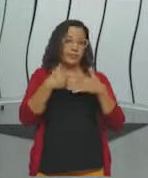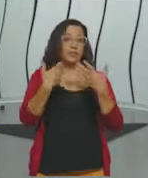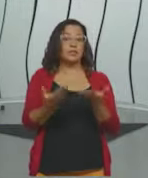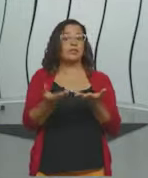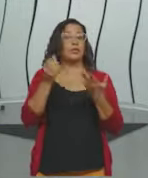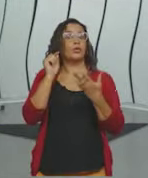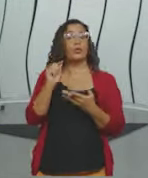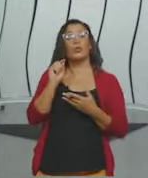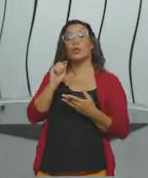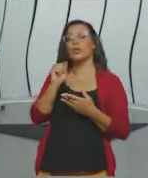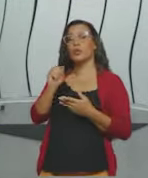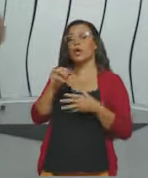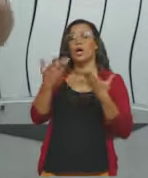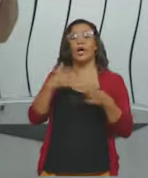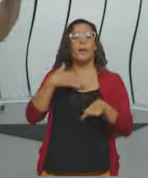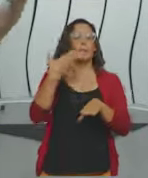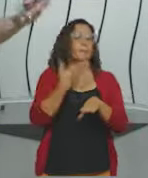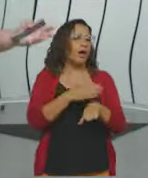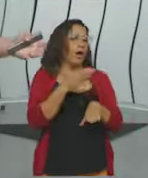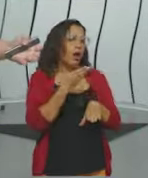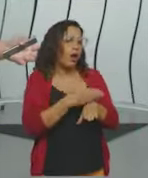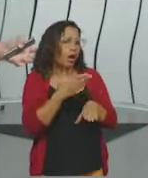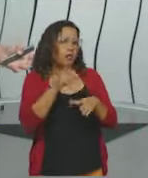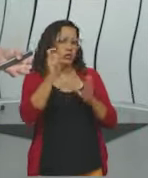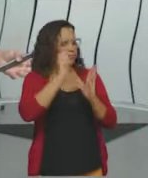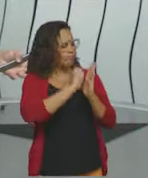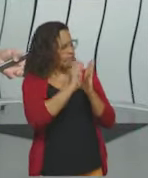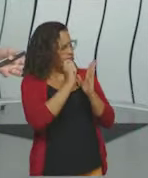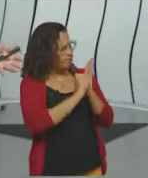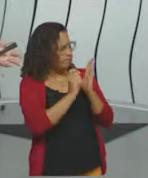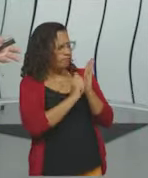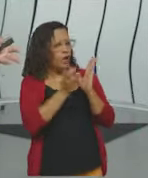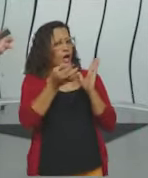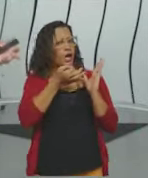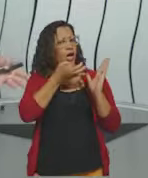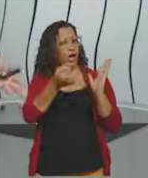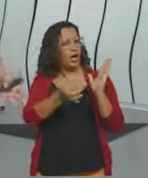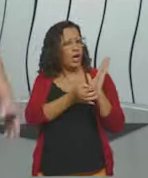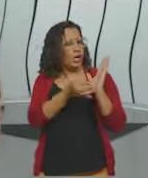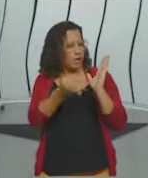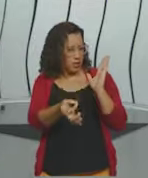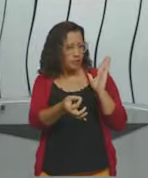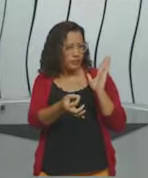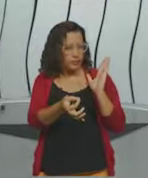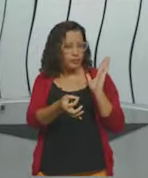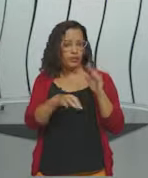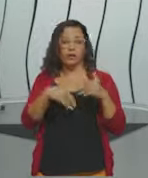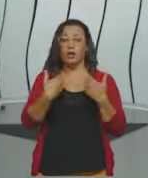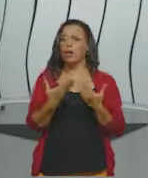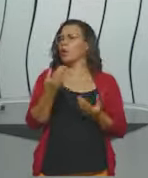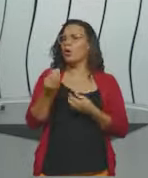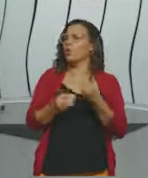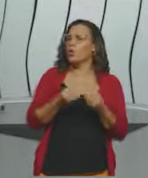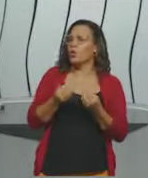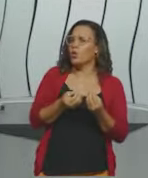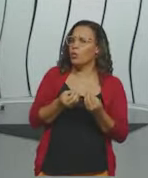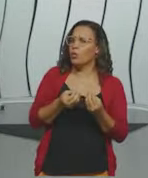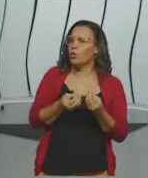diferencia da prática de escrever um dissertativo argumentativo comum, é